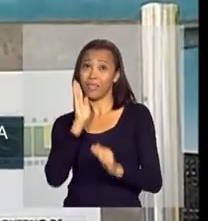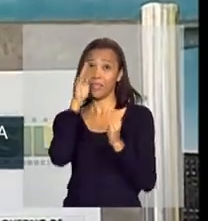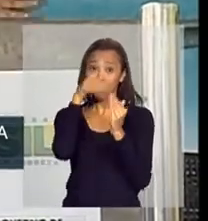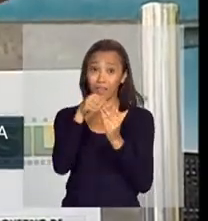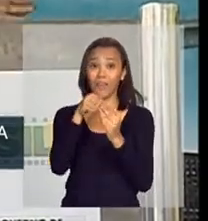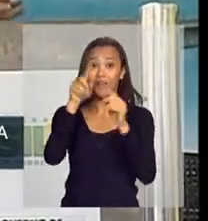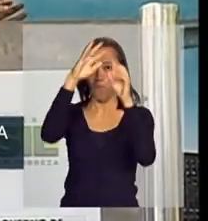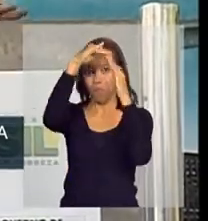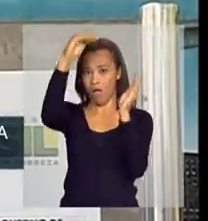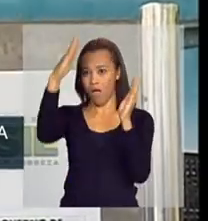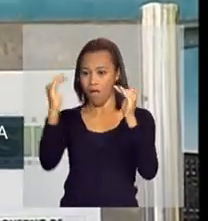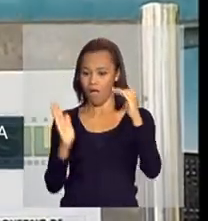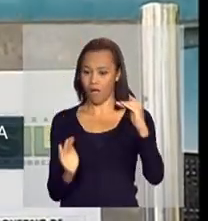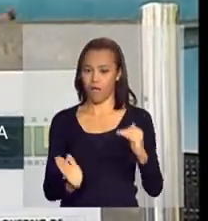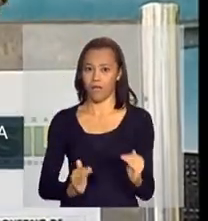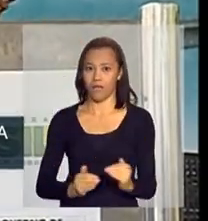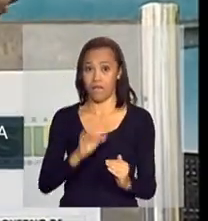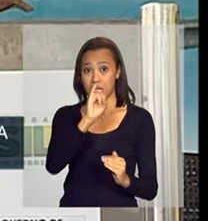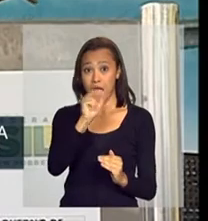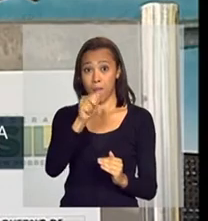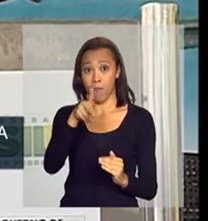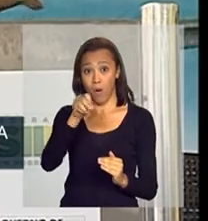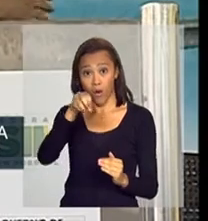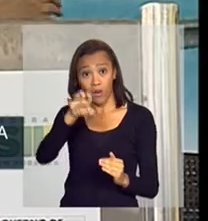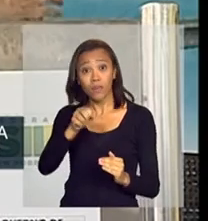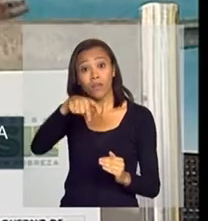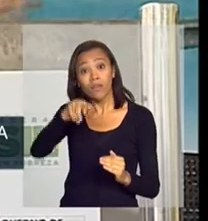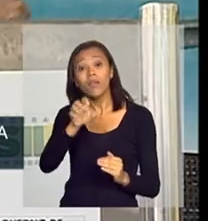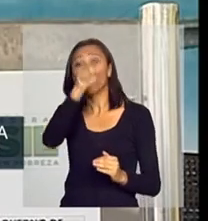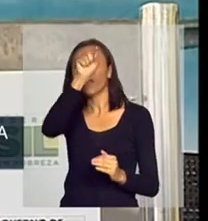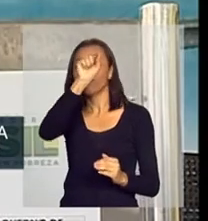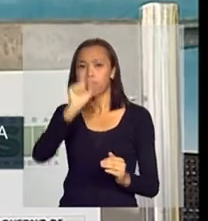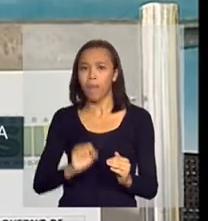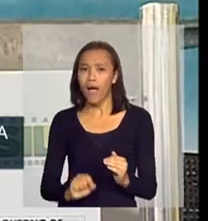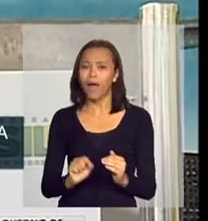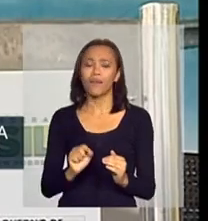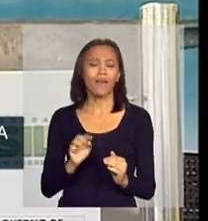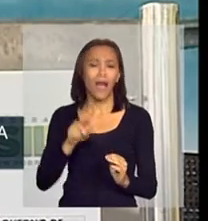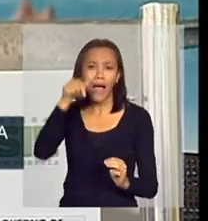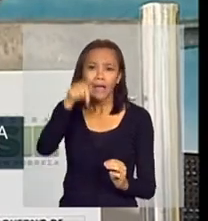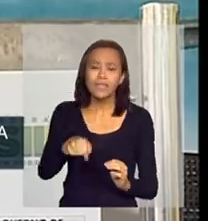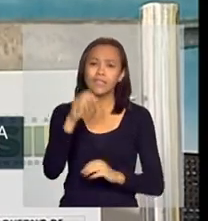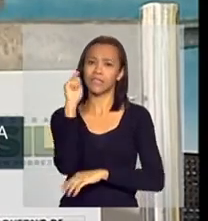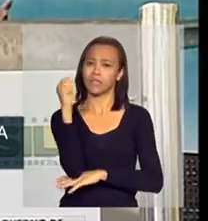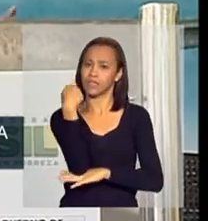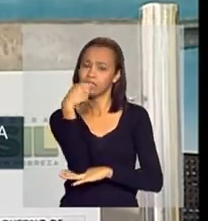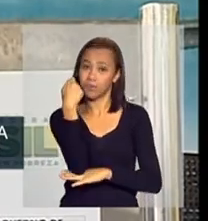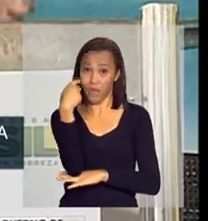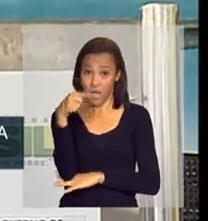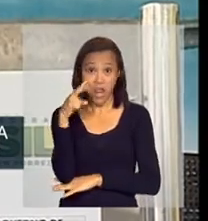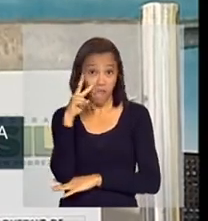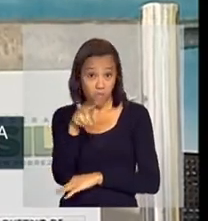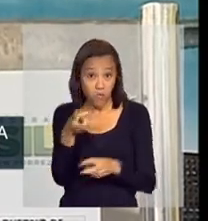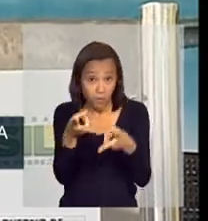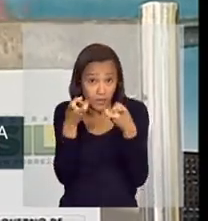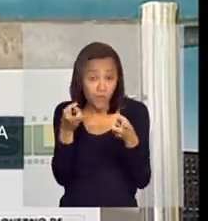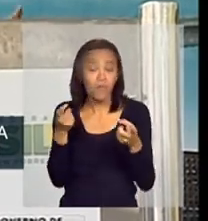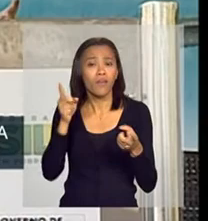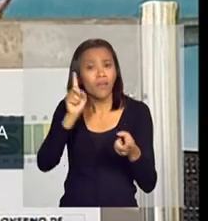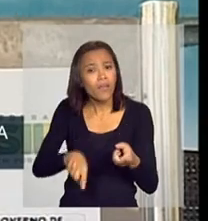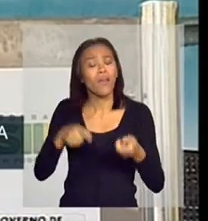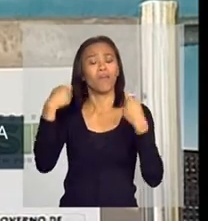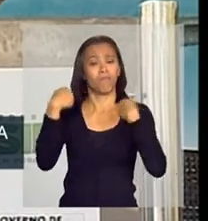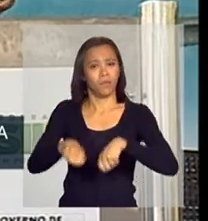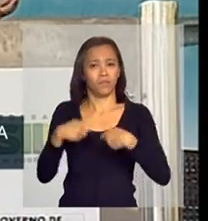A ponte do Deda, ela em si, aqui no estado do Sergipe, ele viu que era